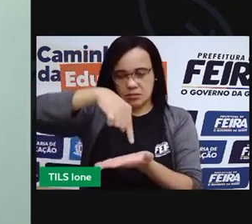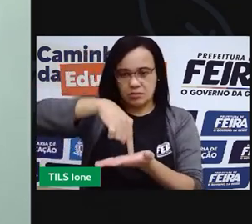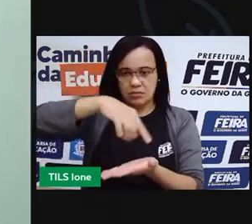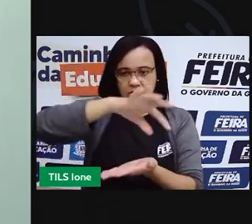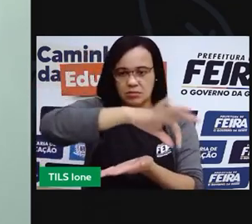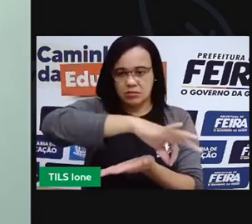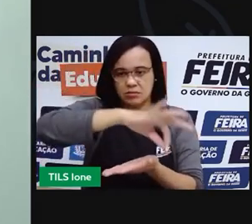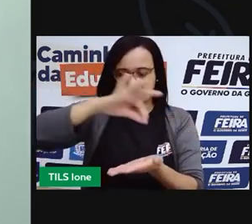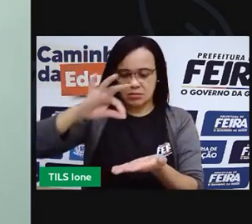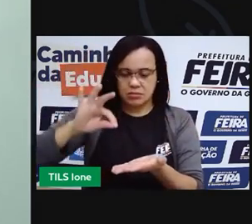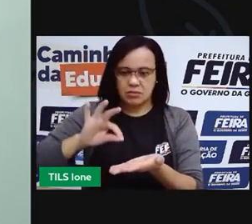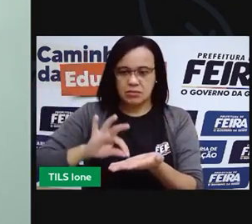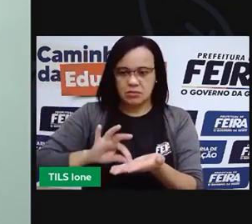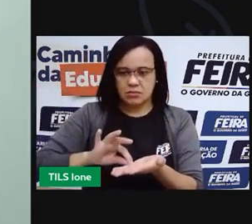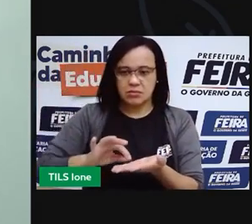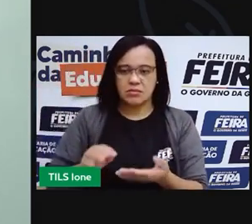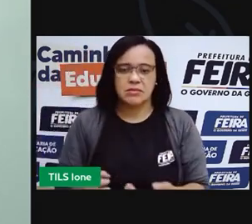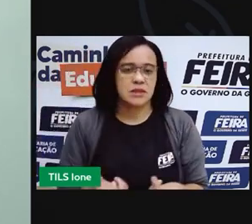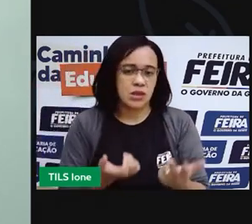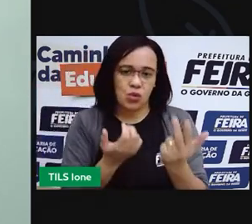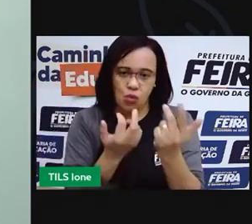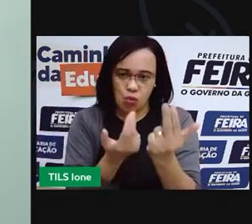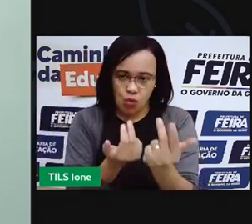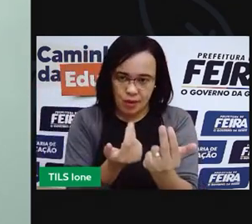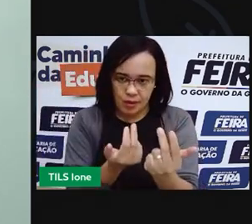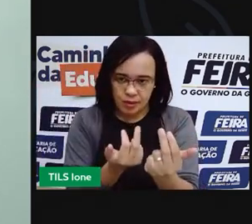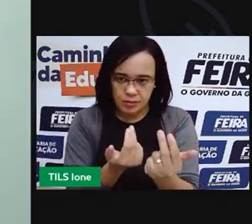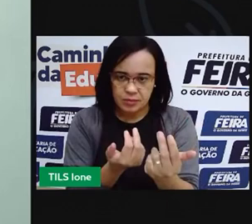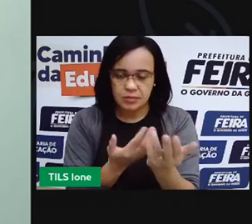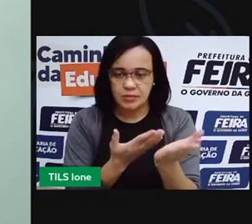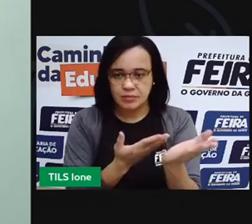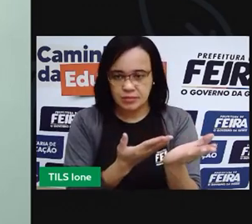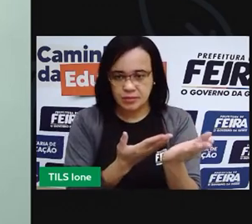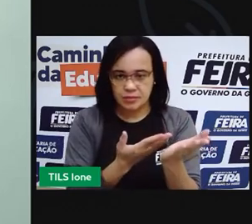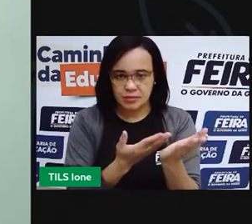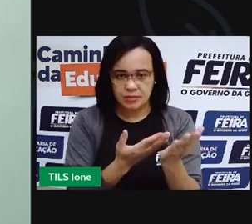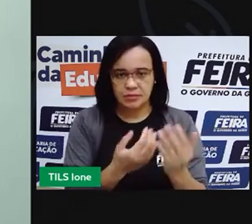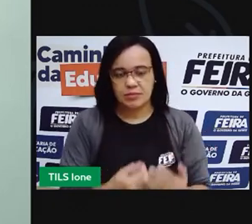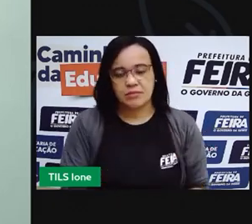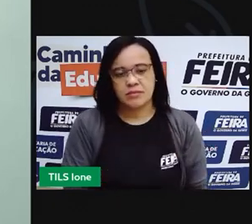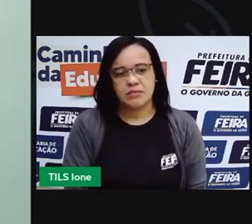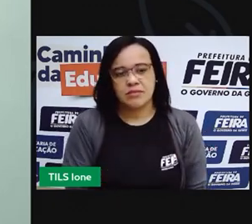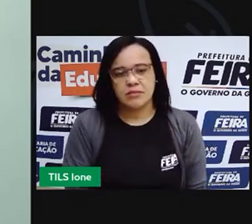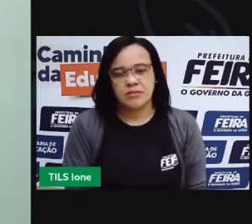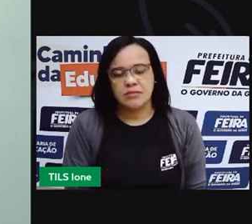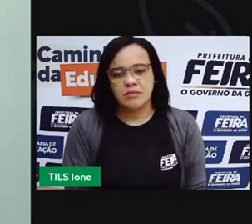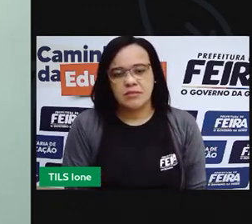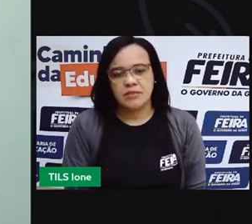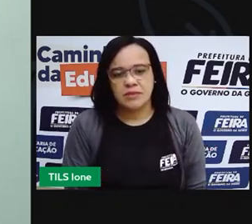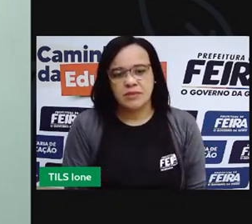centro. Para onde tem essa linha que você marcou lá no início.